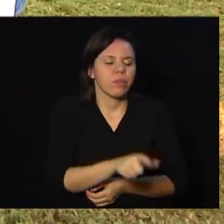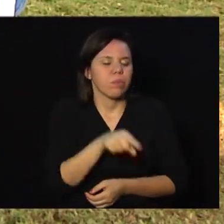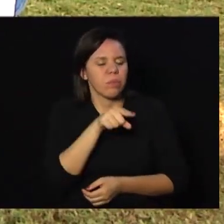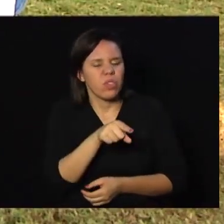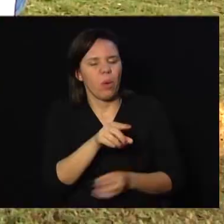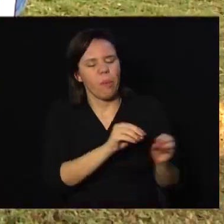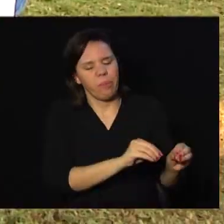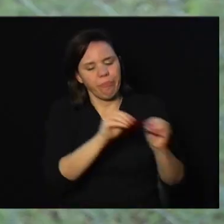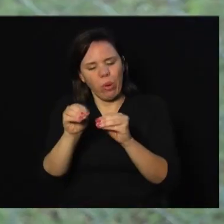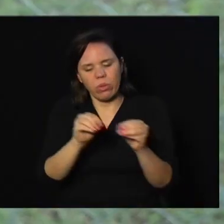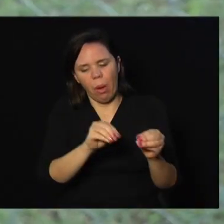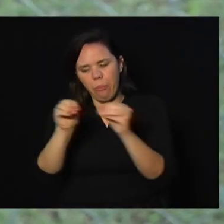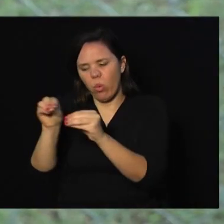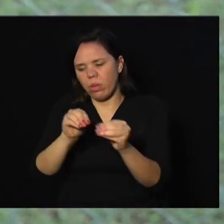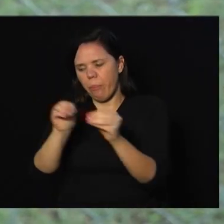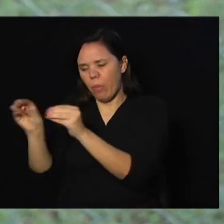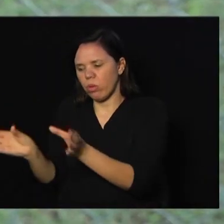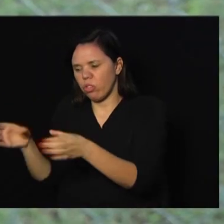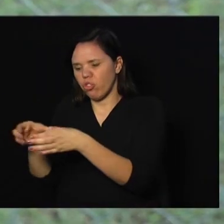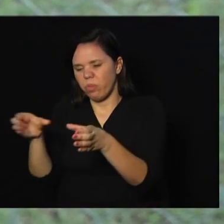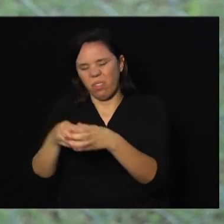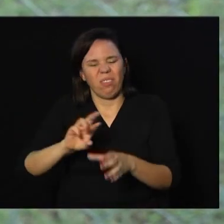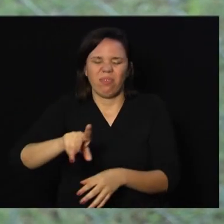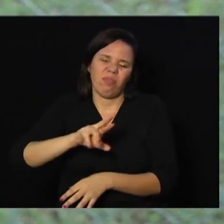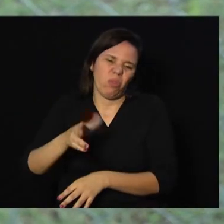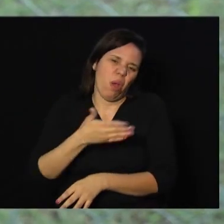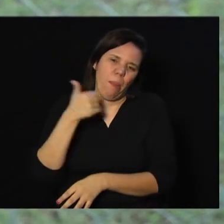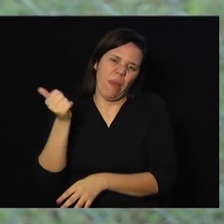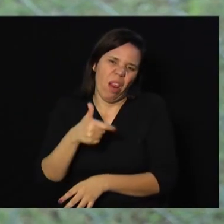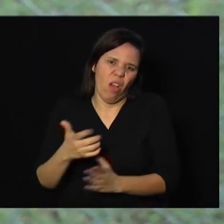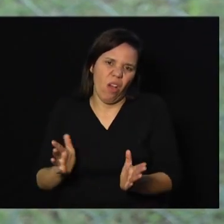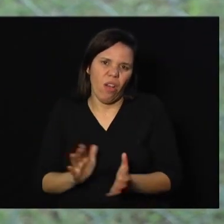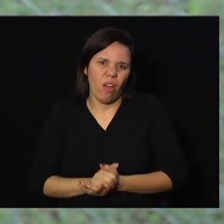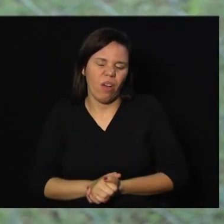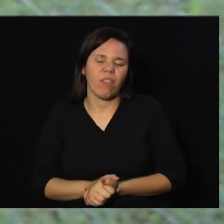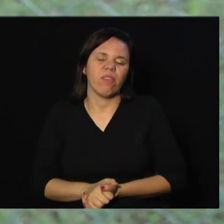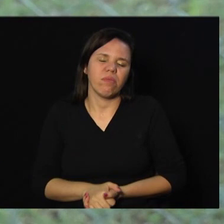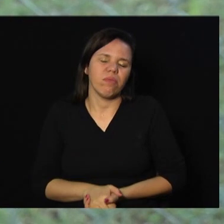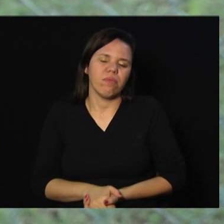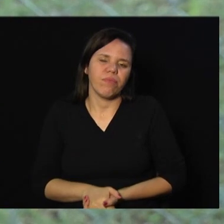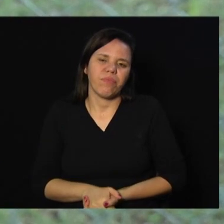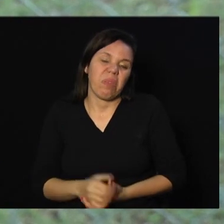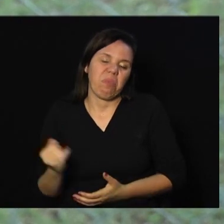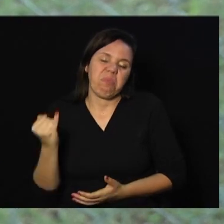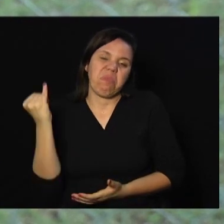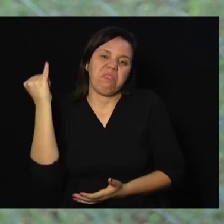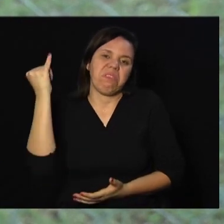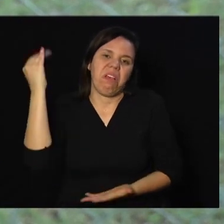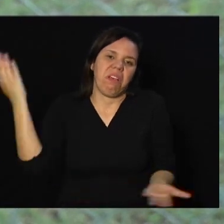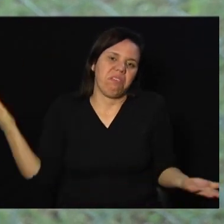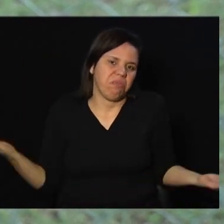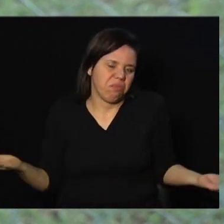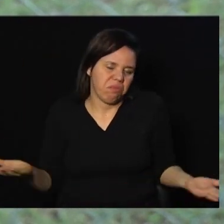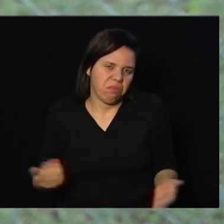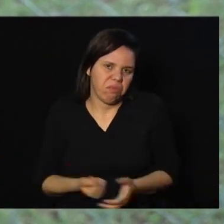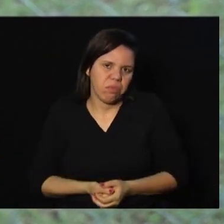muda muito de clube, ele também não é um jogador que seja muito importante, sabe?